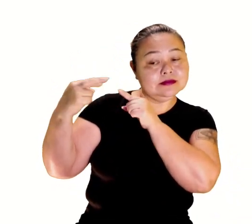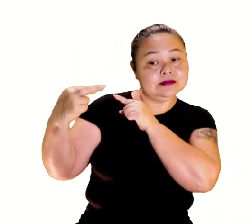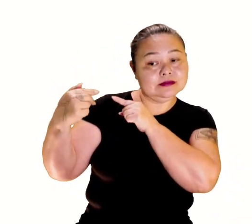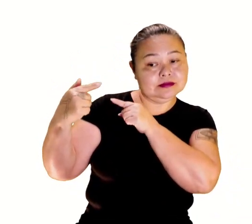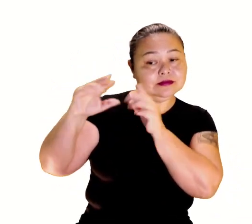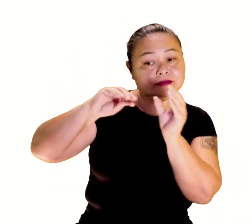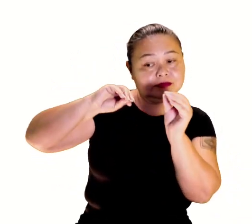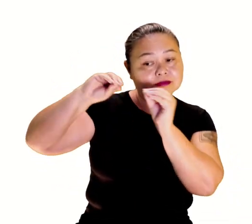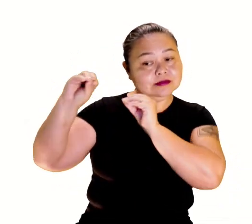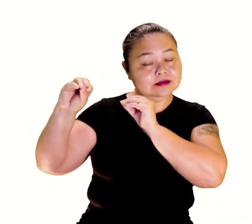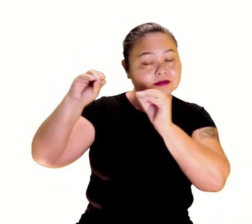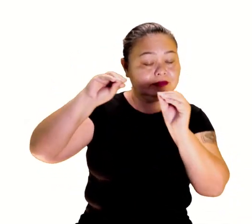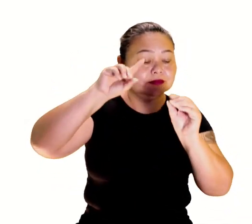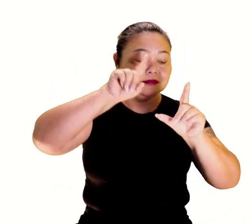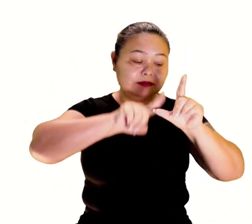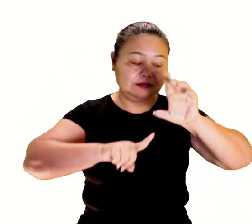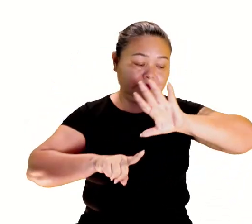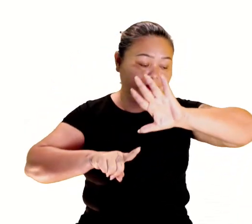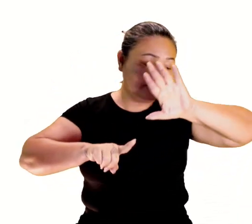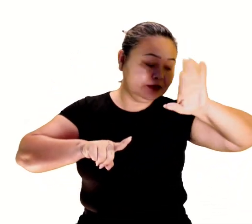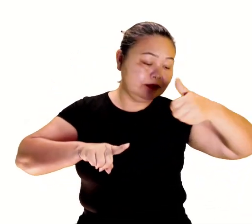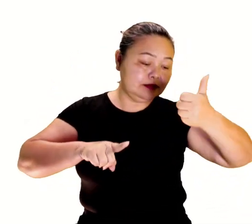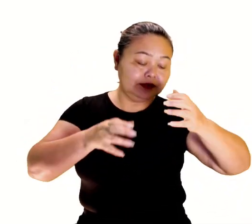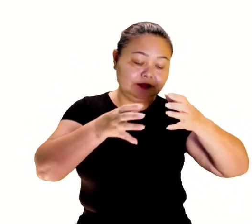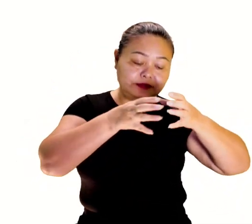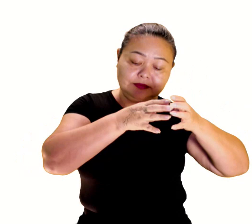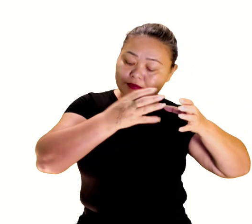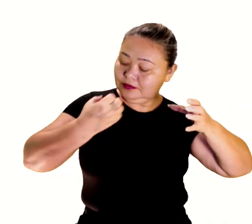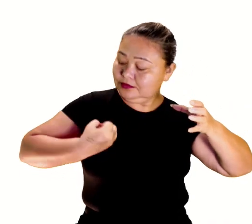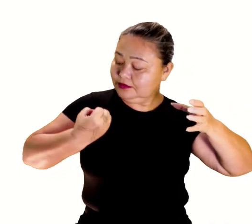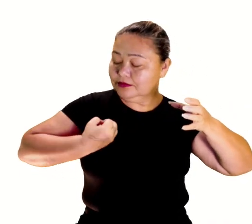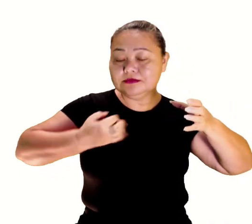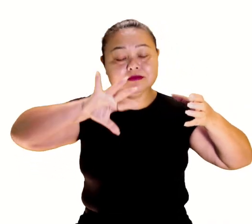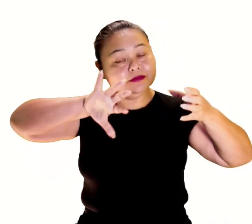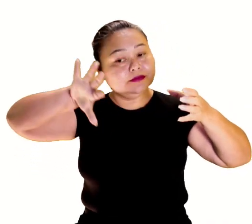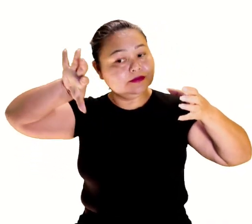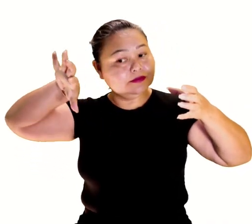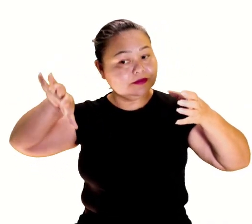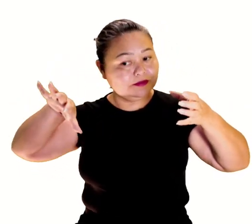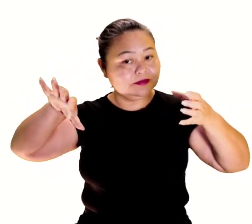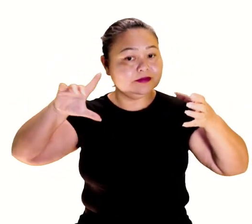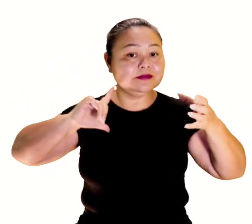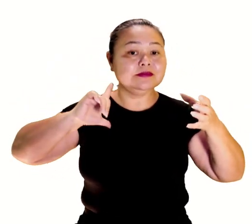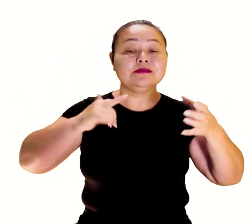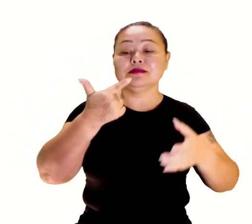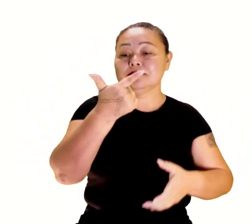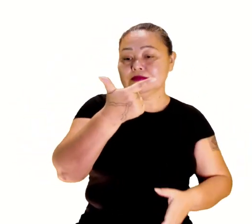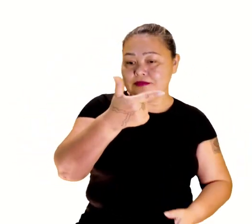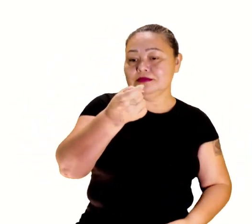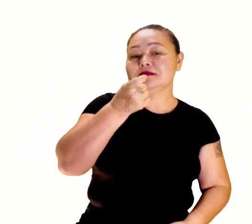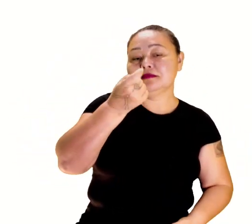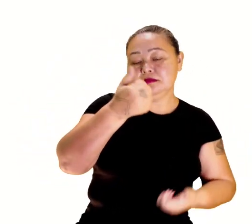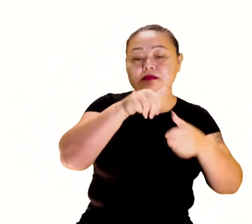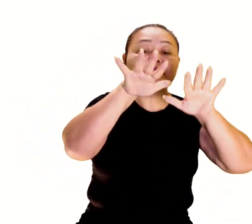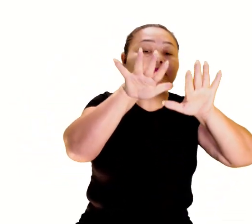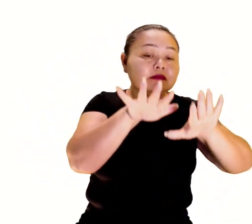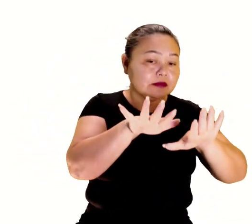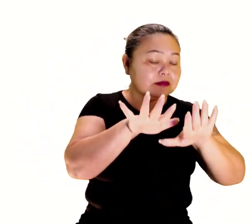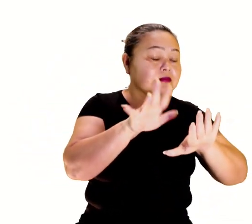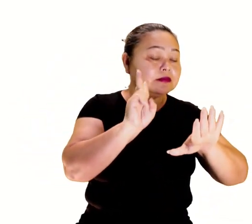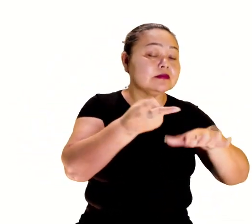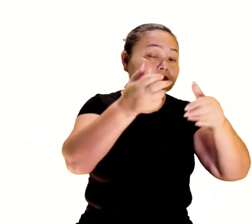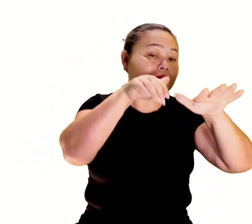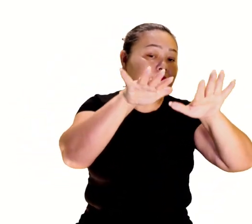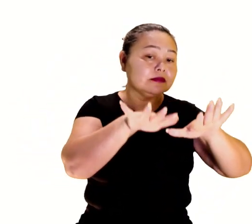membros, letras para um lado, no primeiro membro, números para o segundo. Vamos lá, o 2x já está no primeiro? Já. Continua, então, Continua. Né?